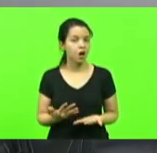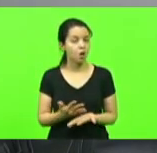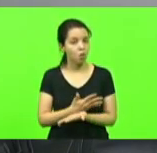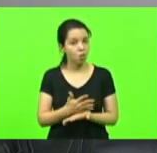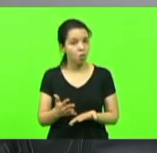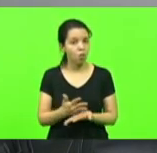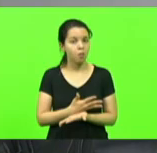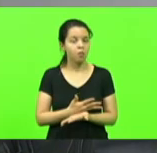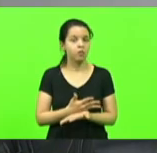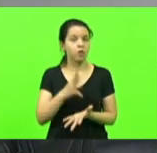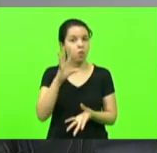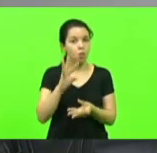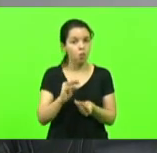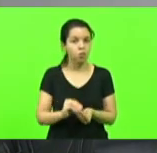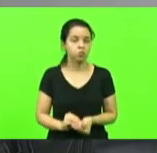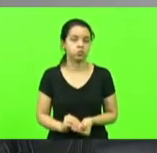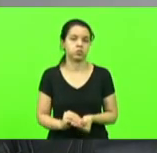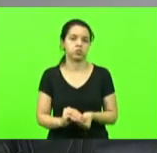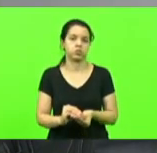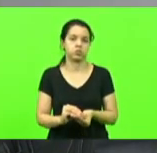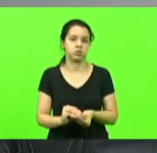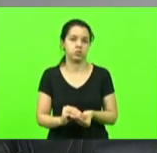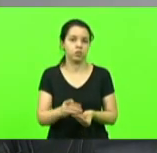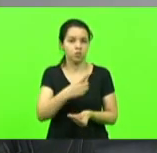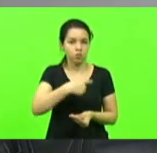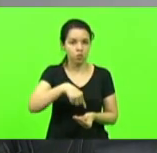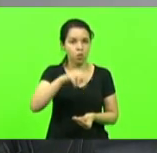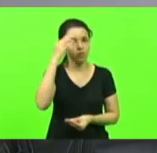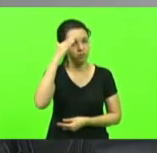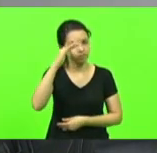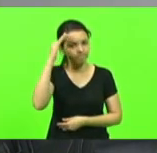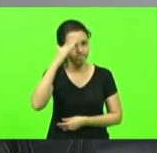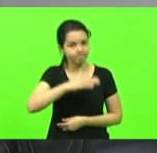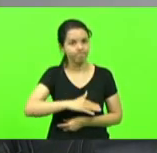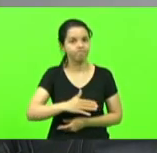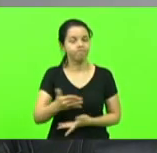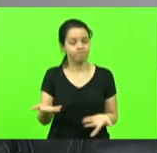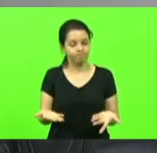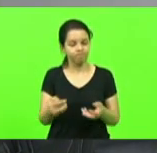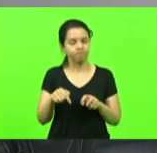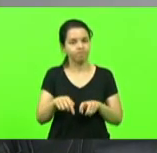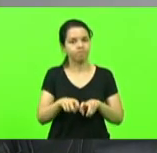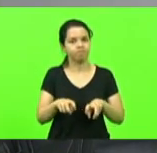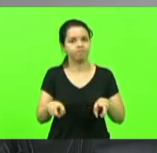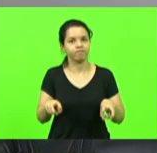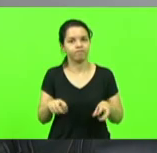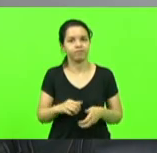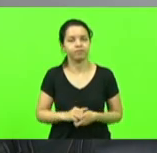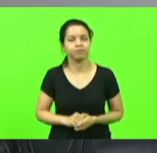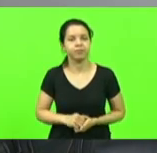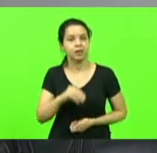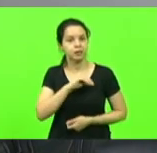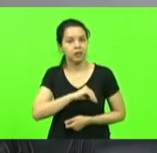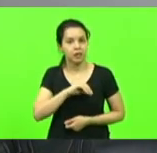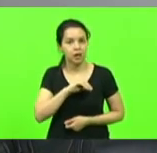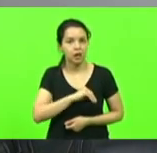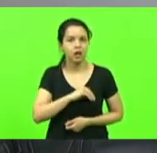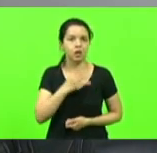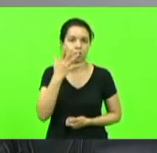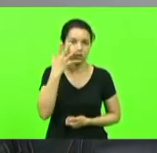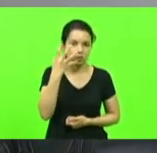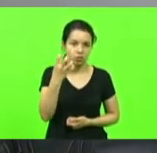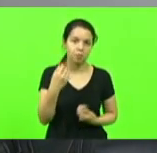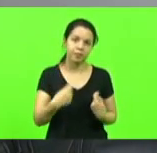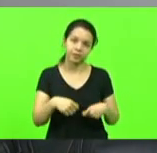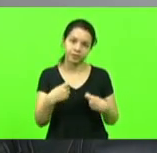né, que nós chegamos aqui na mesa. A questão de salários mais atrativos, é lógico, é